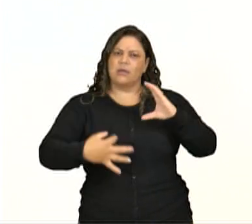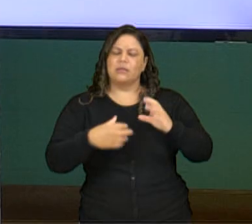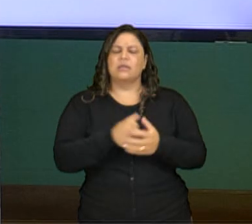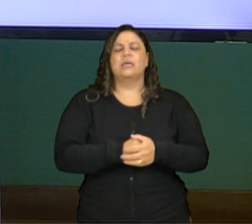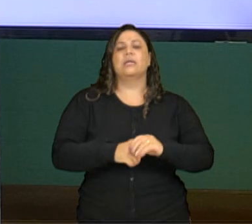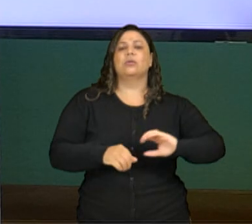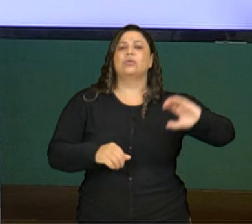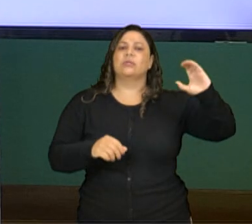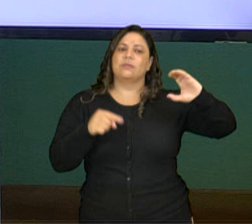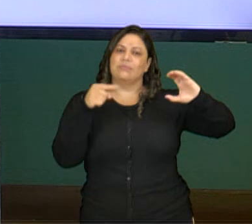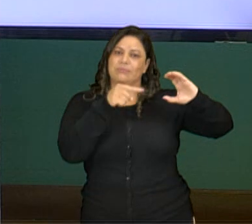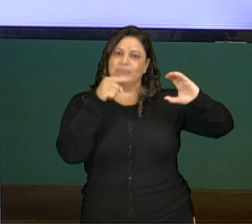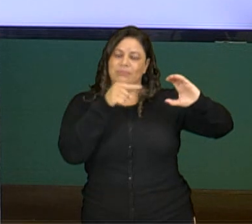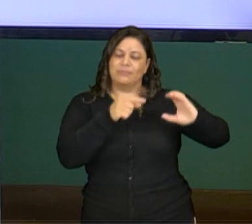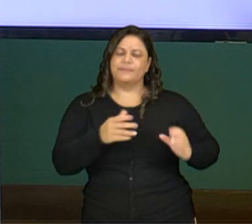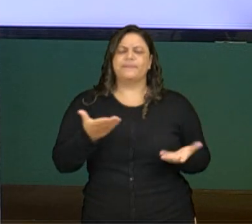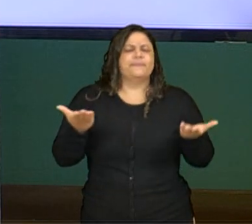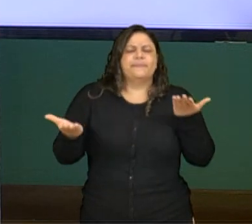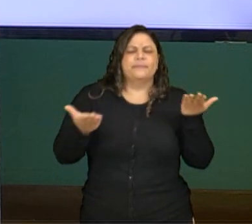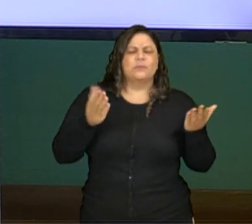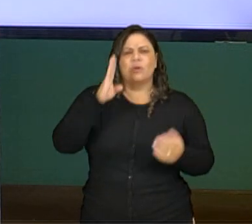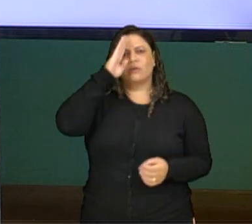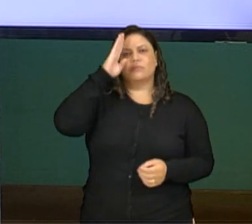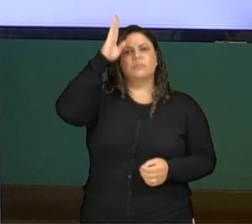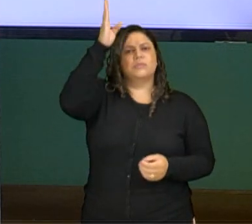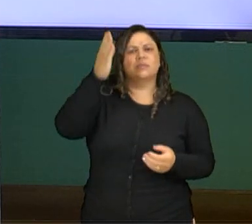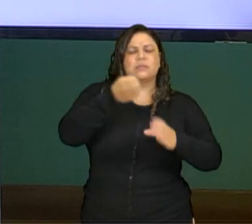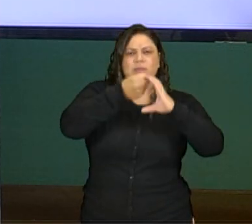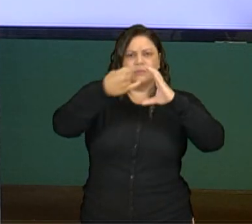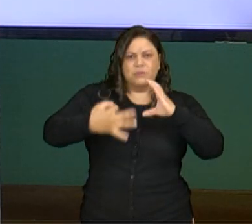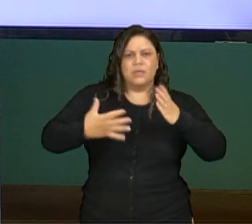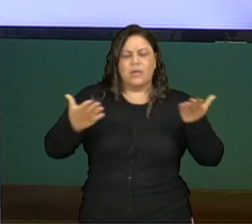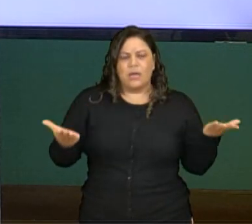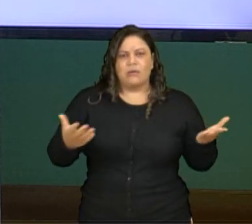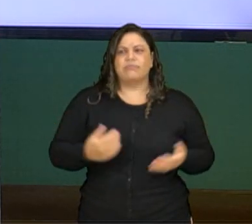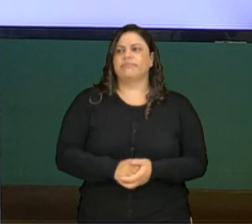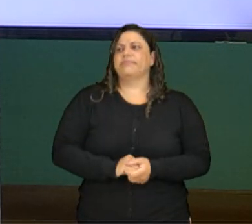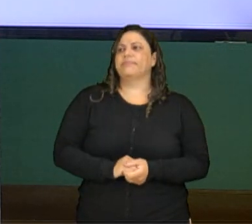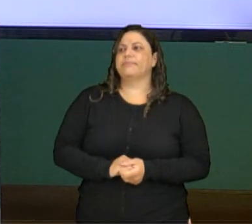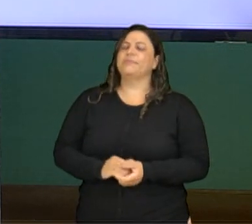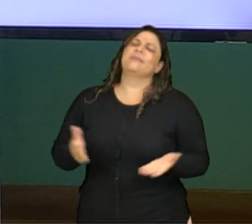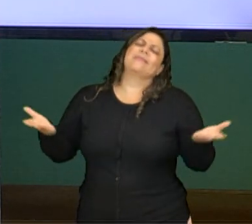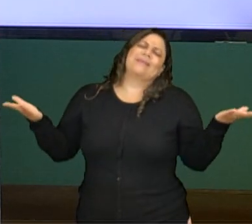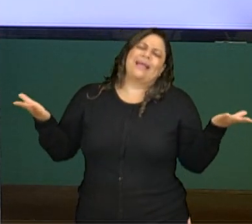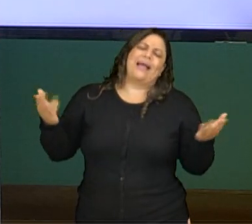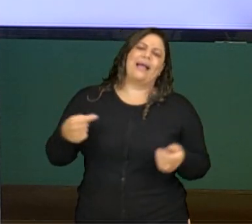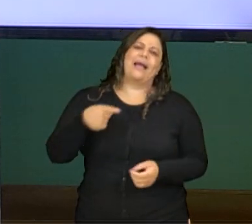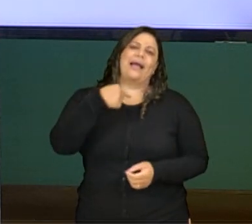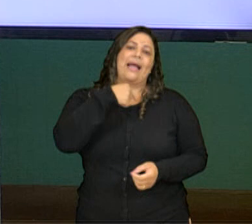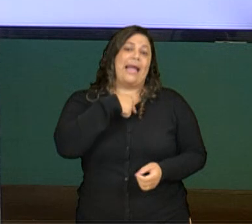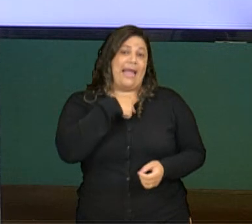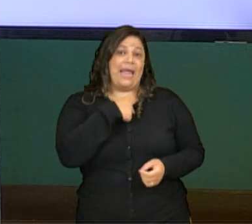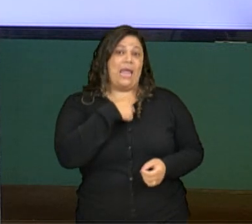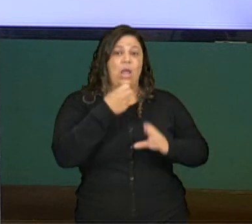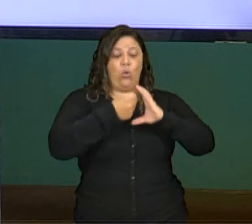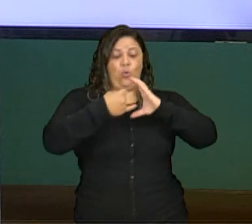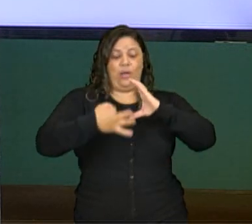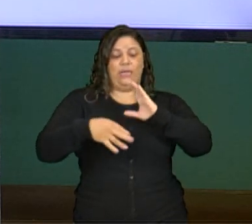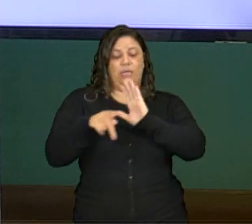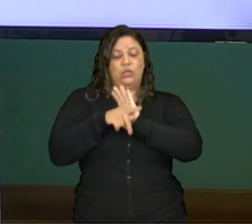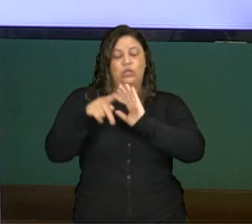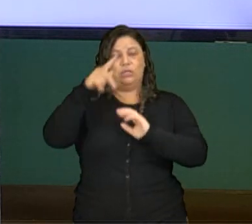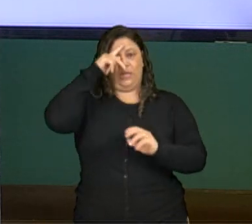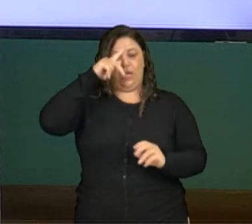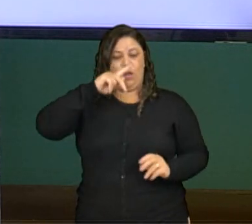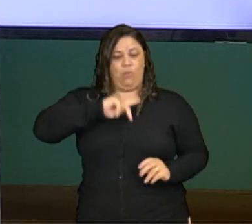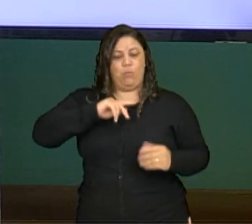perguntar quais são as suas principais características, você vai dizer: ah, professor, eu sou um aluno bacana, eu sou um aluno dedicado, eu